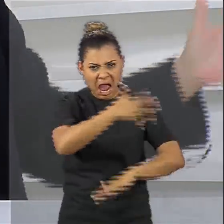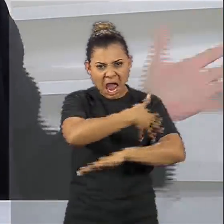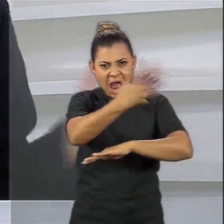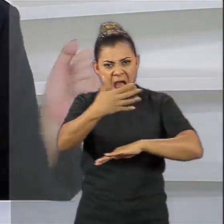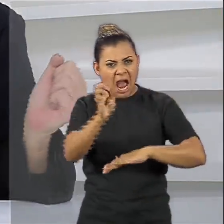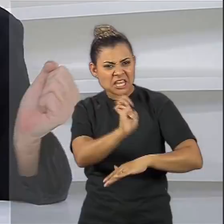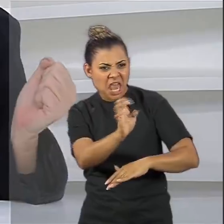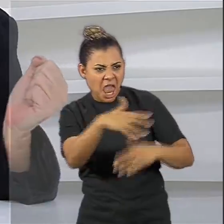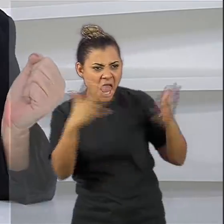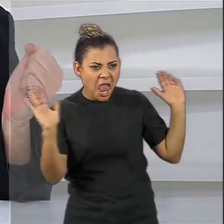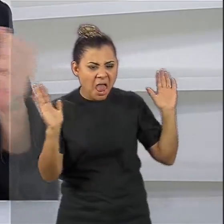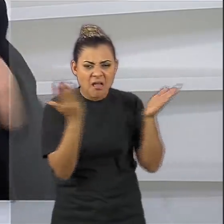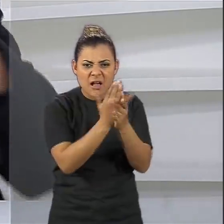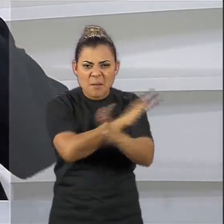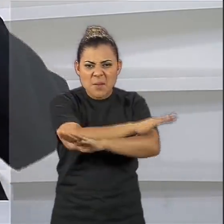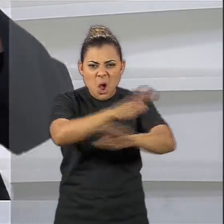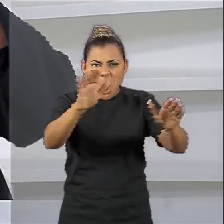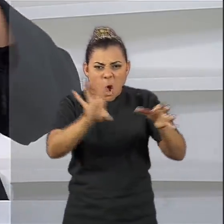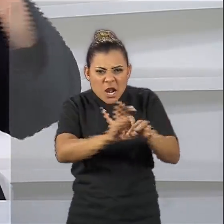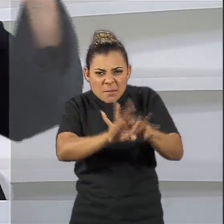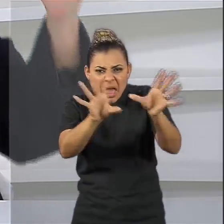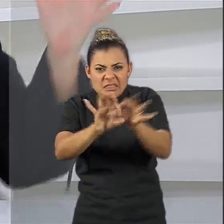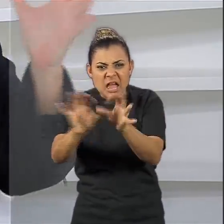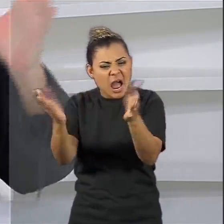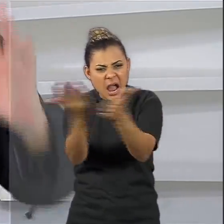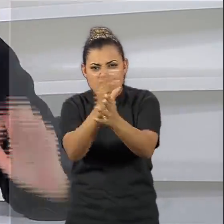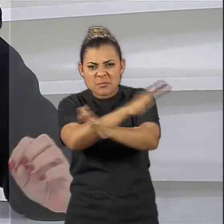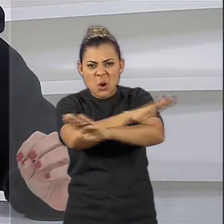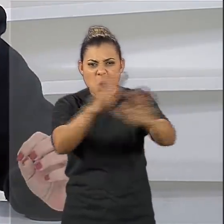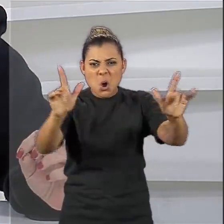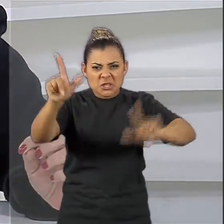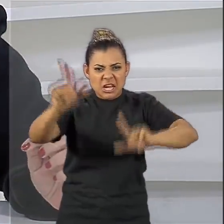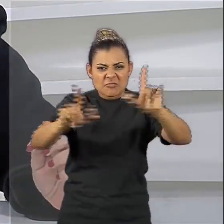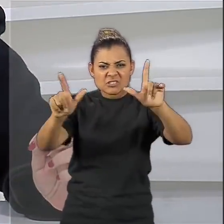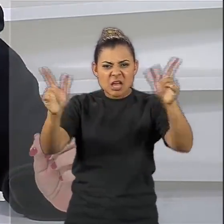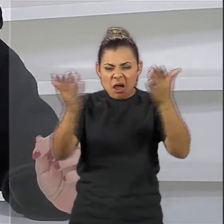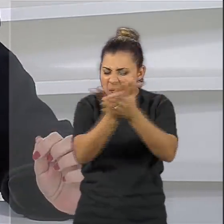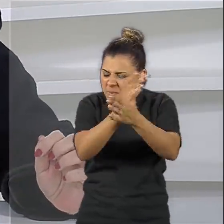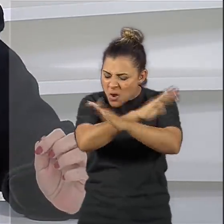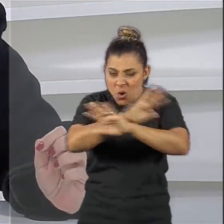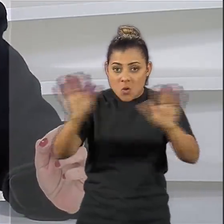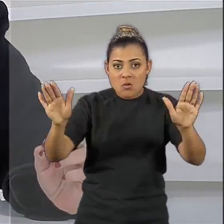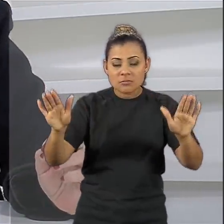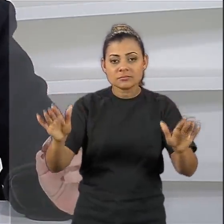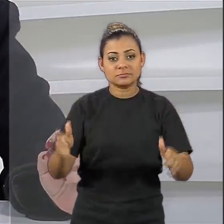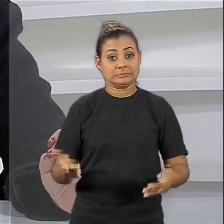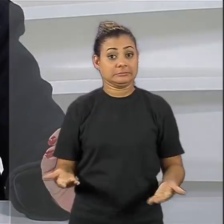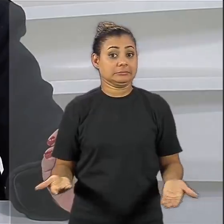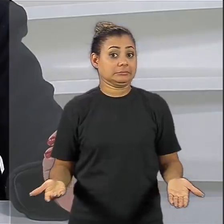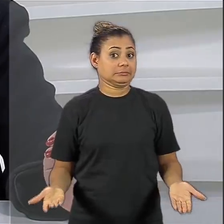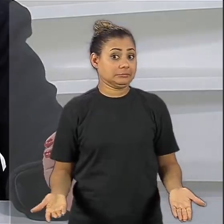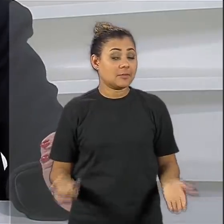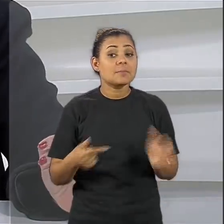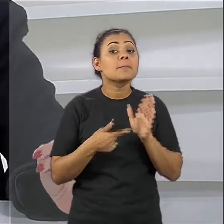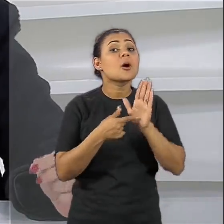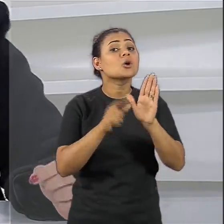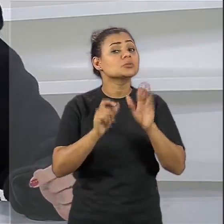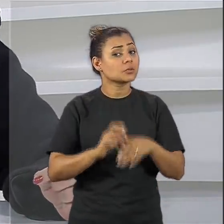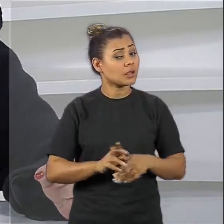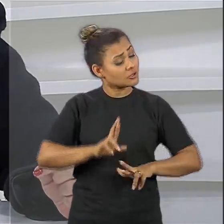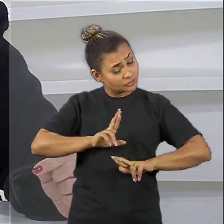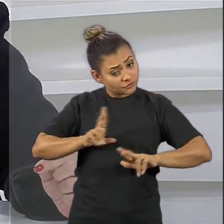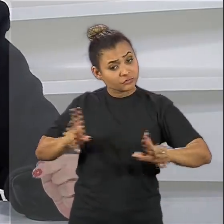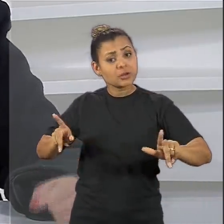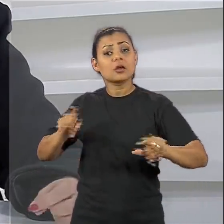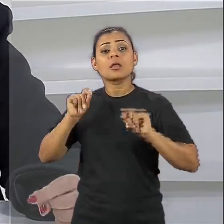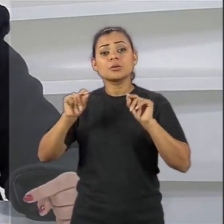de liberalismo, essa televisão. E aí é que está. Isso é